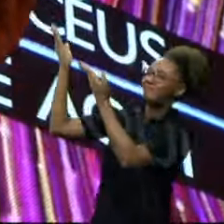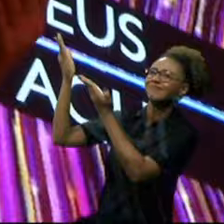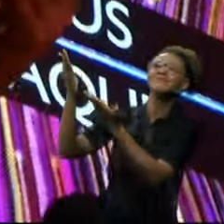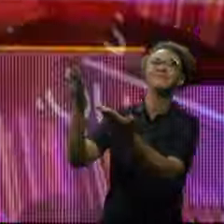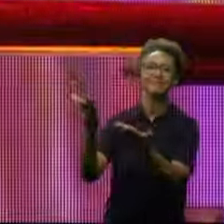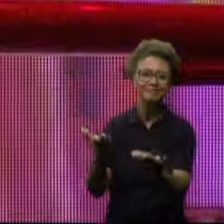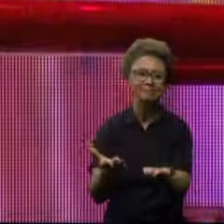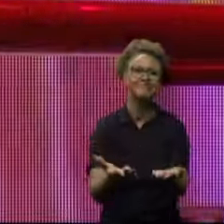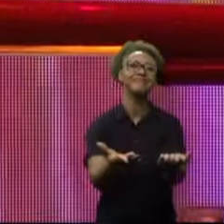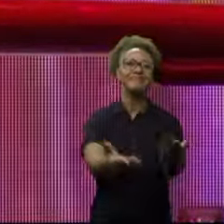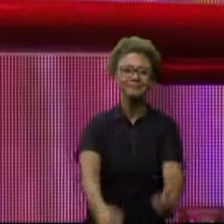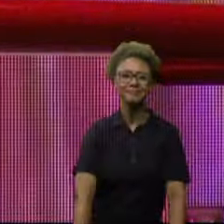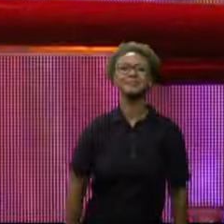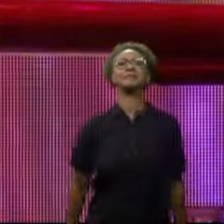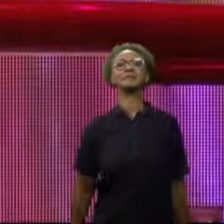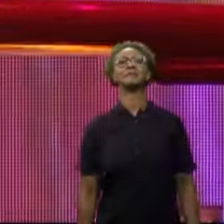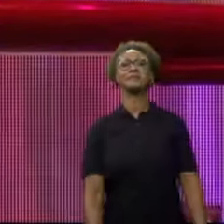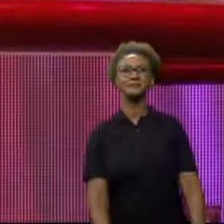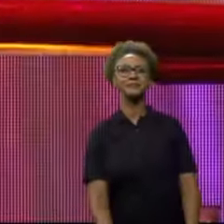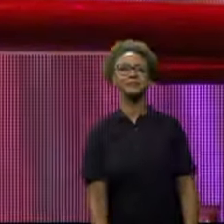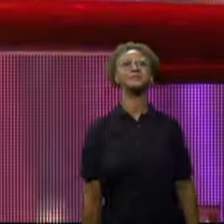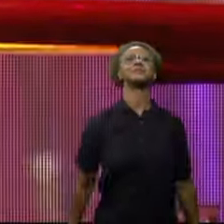olha o